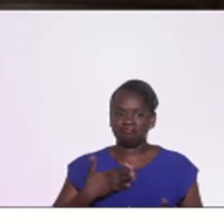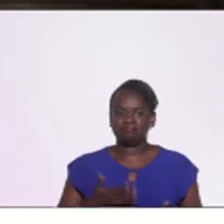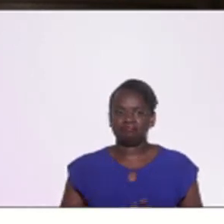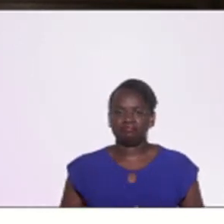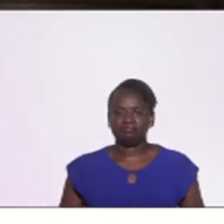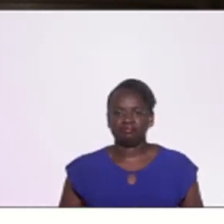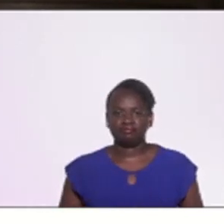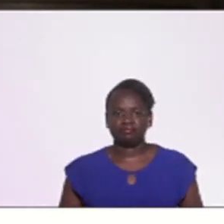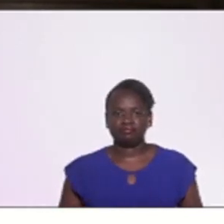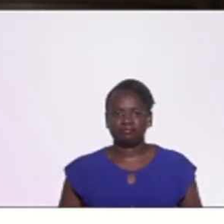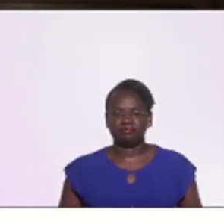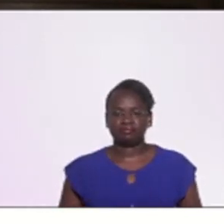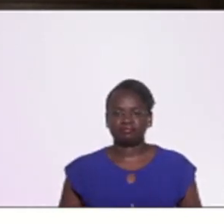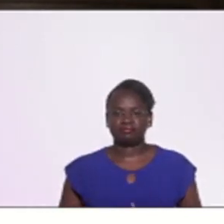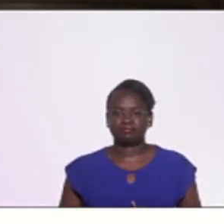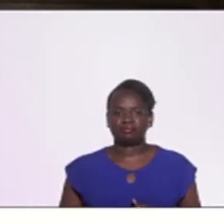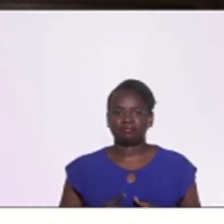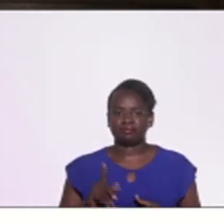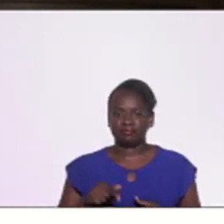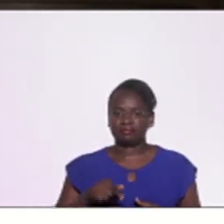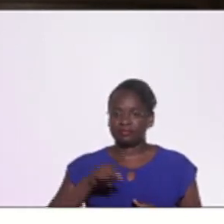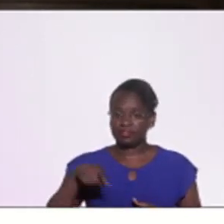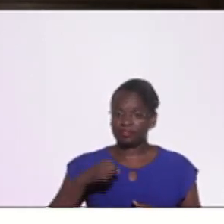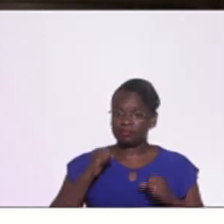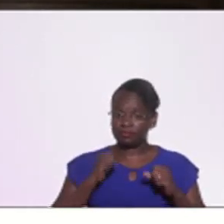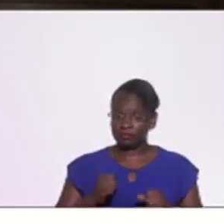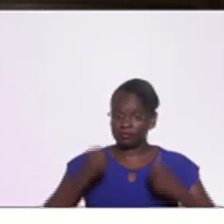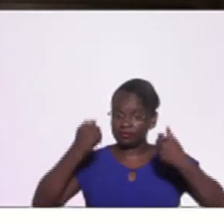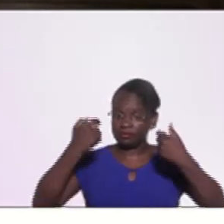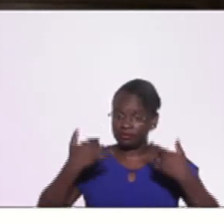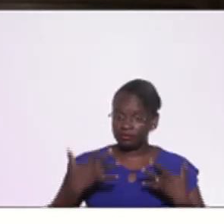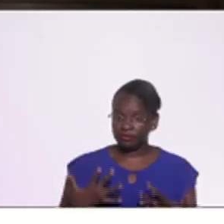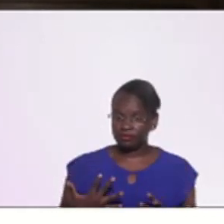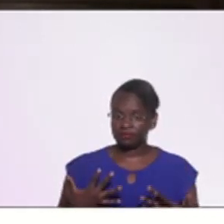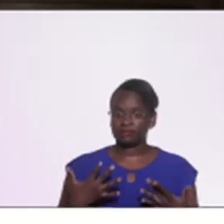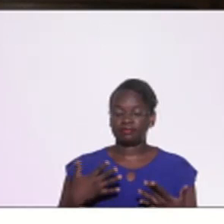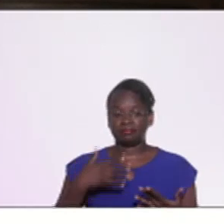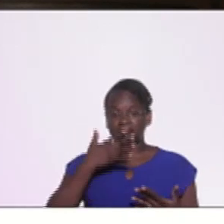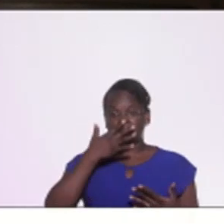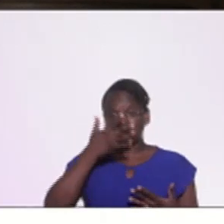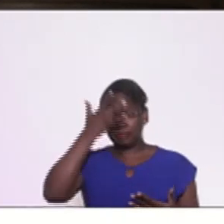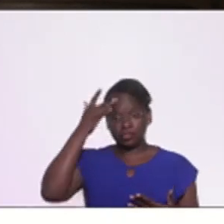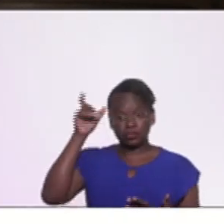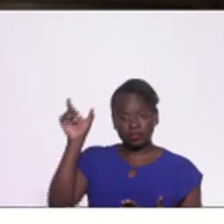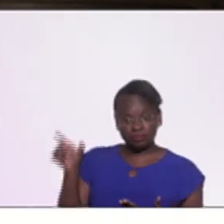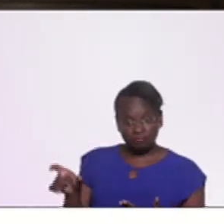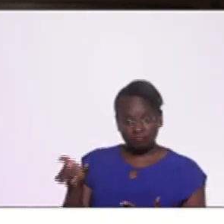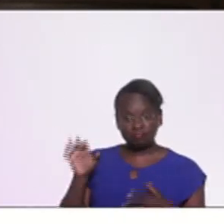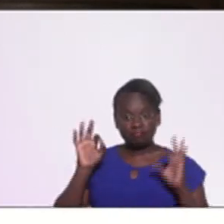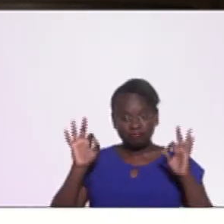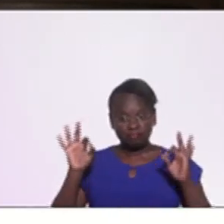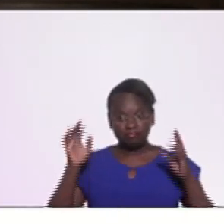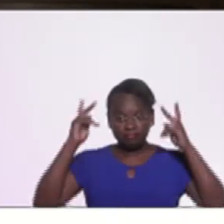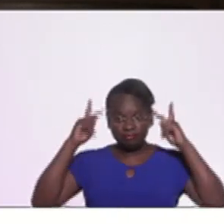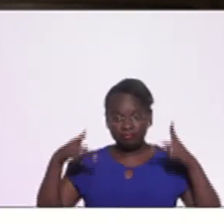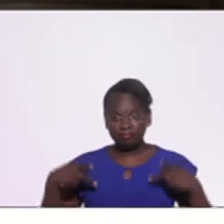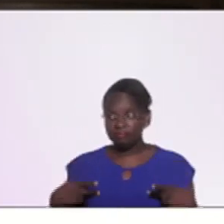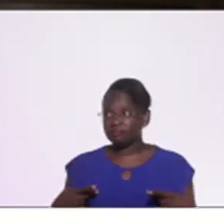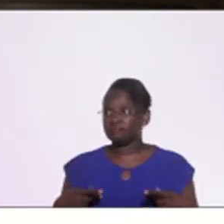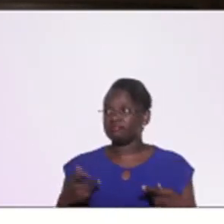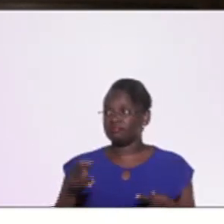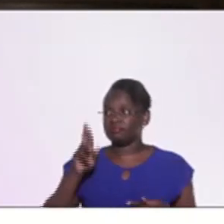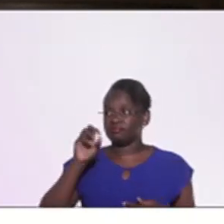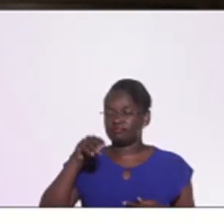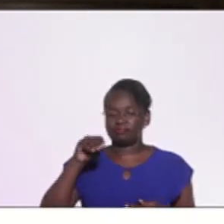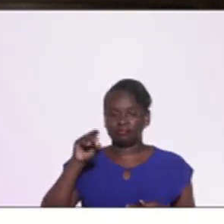é a gente poder falar dessa extraordinária pessoa, desse ser humano que é o